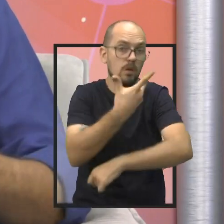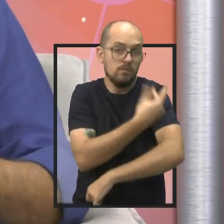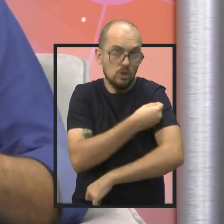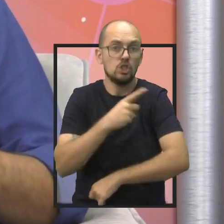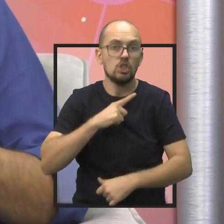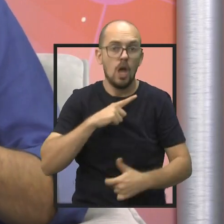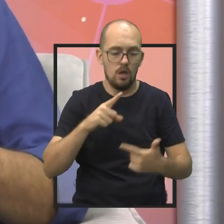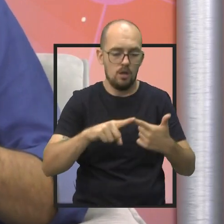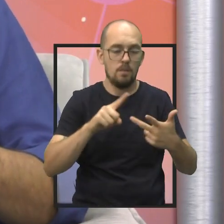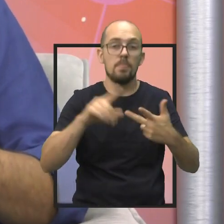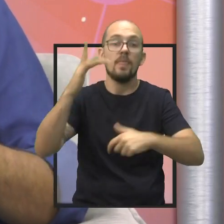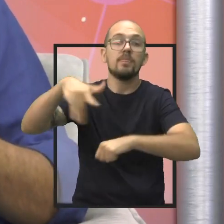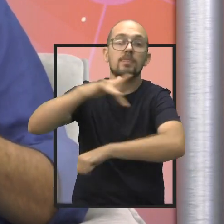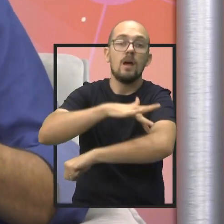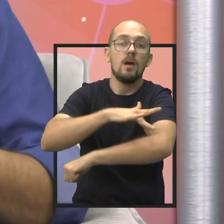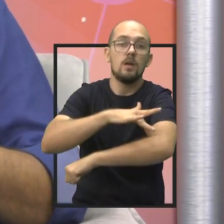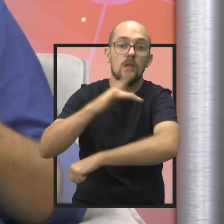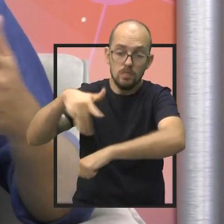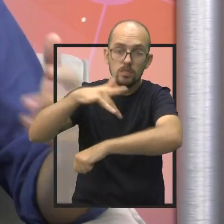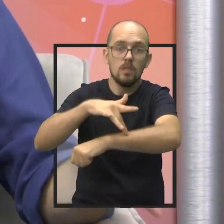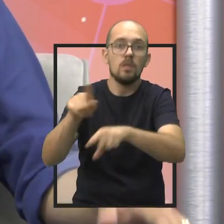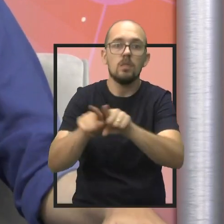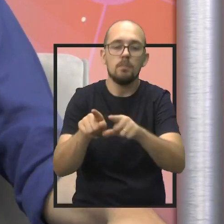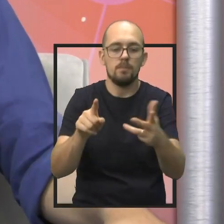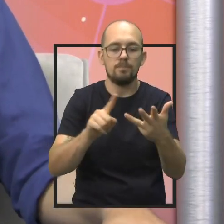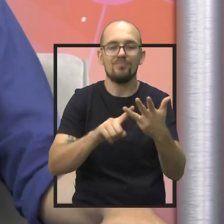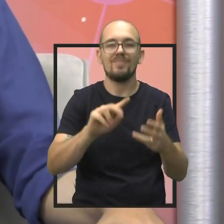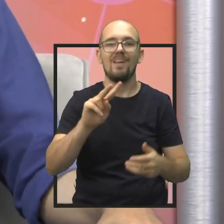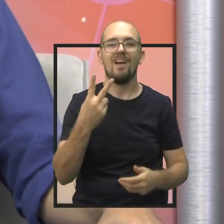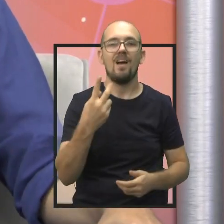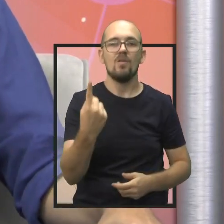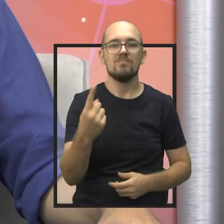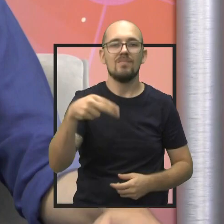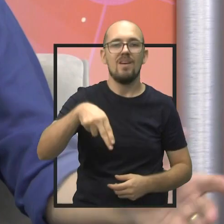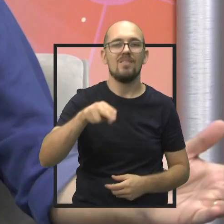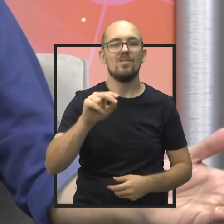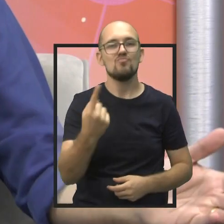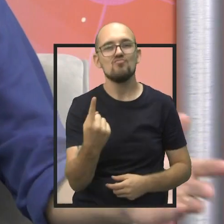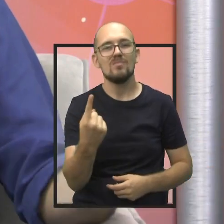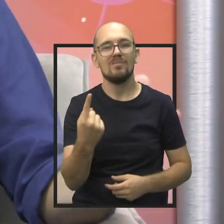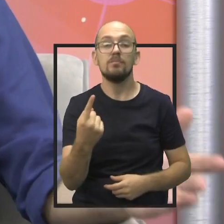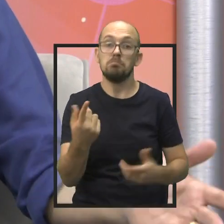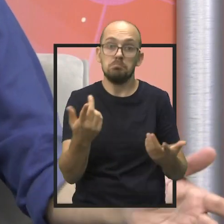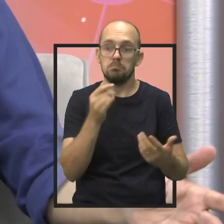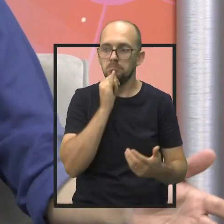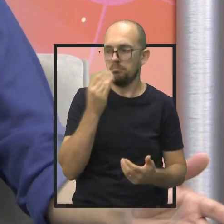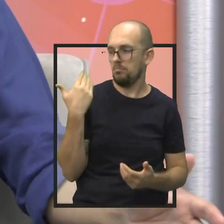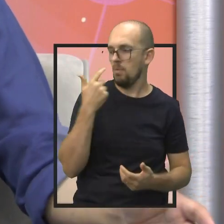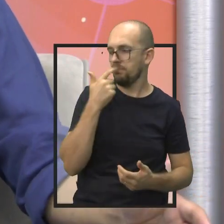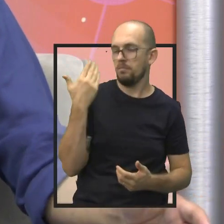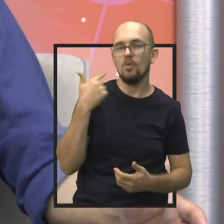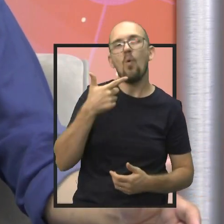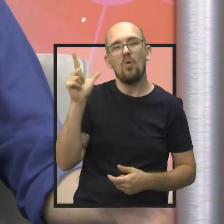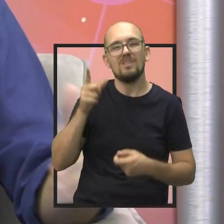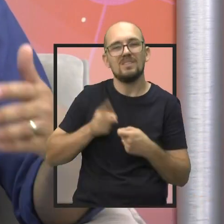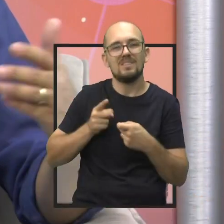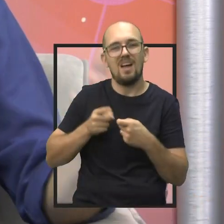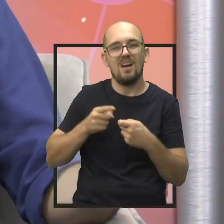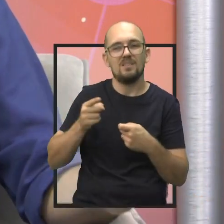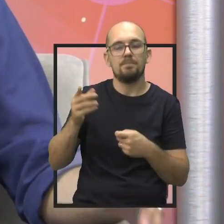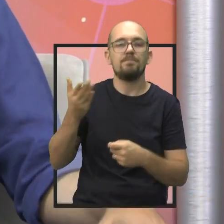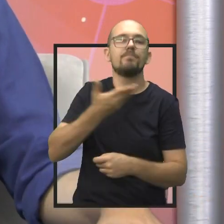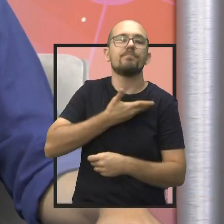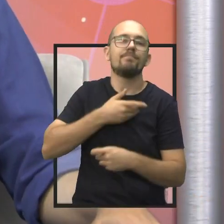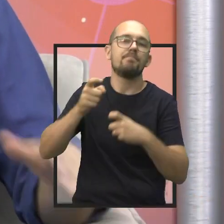tem um fluxograma de atendimento, o próprio influenza H1N1. Eu tive um caso recente em outra cidade, um colega